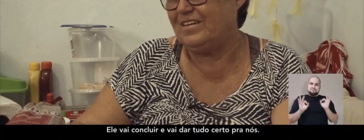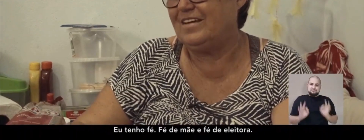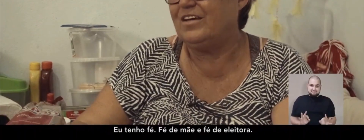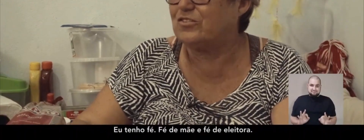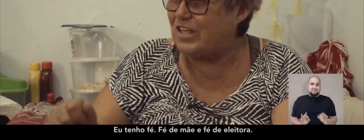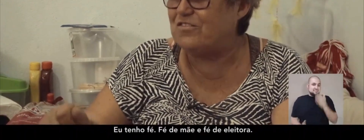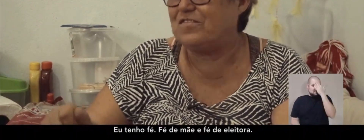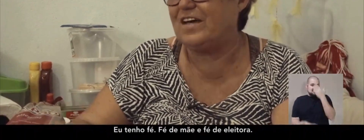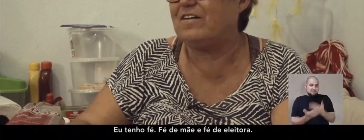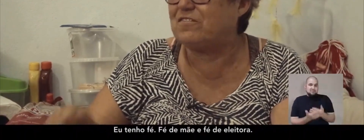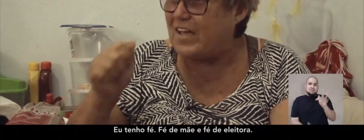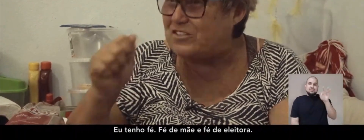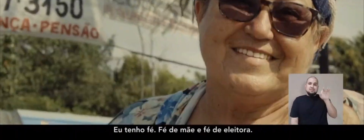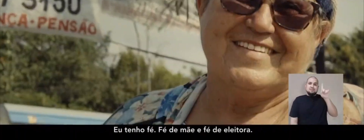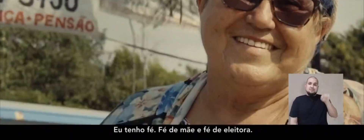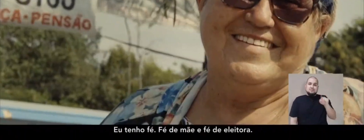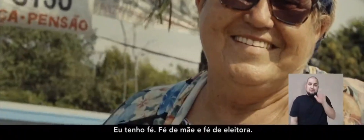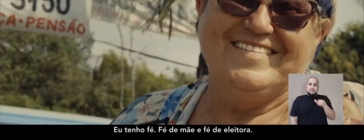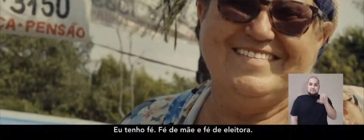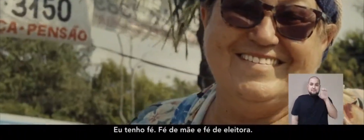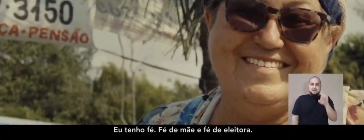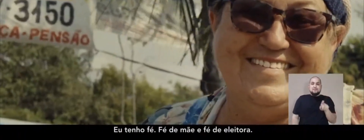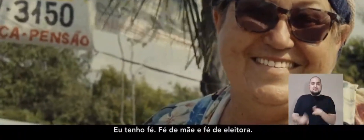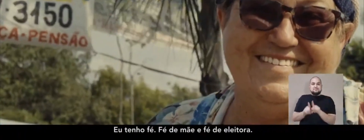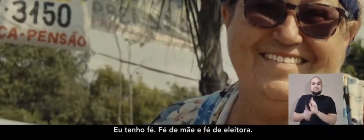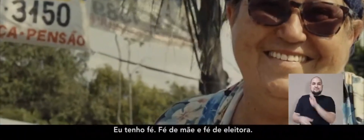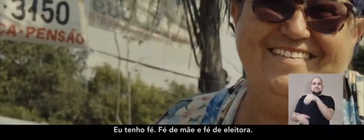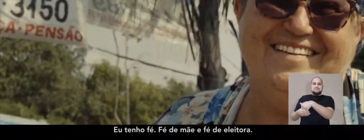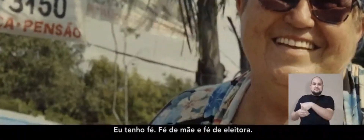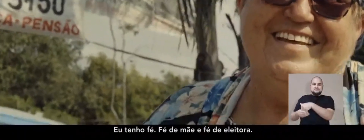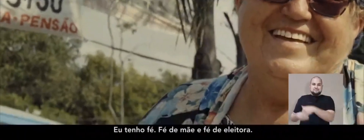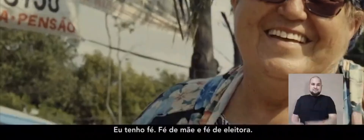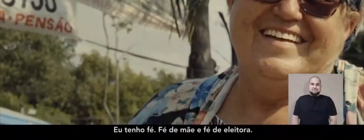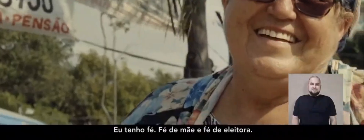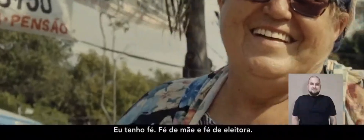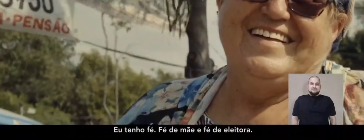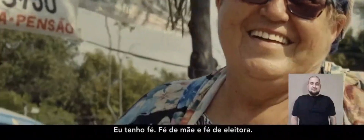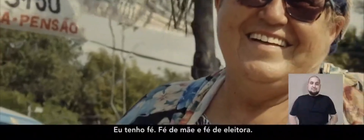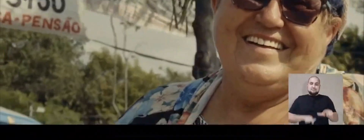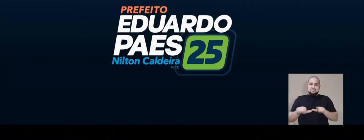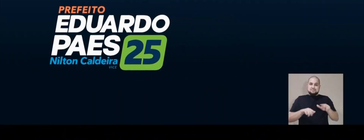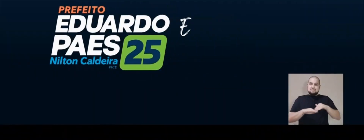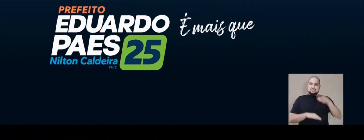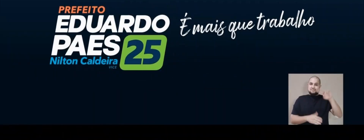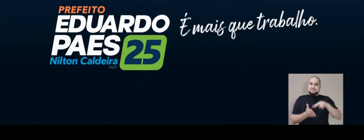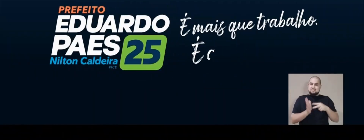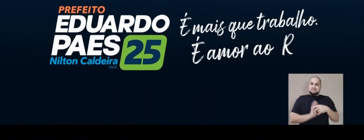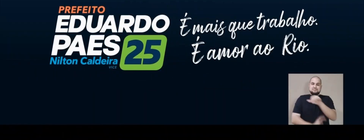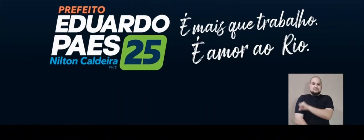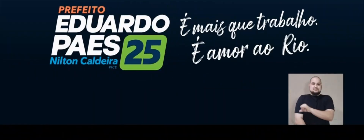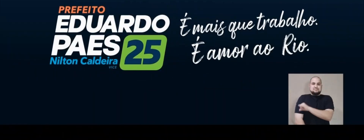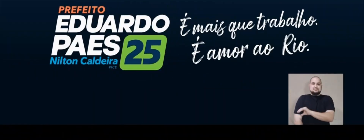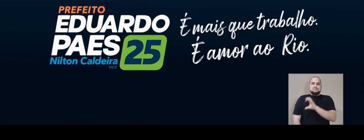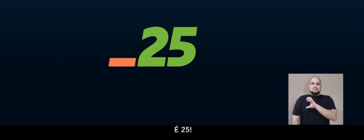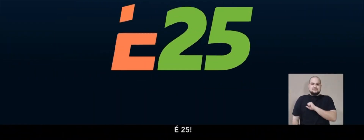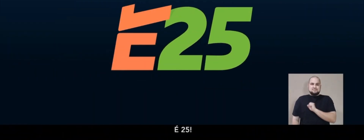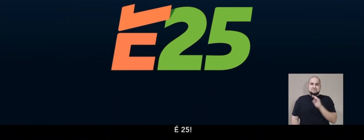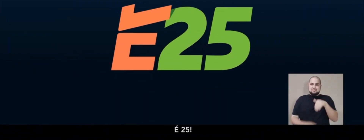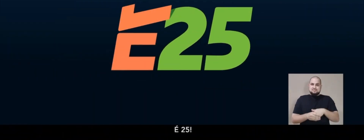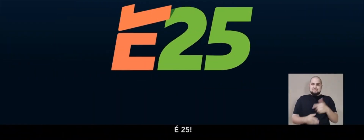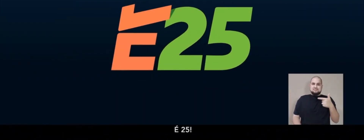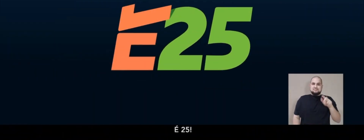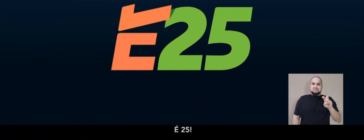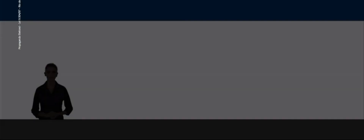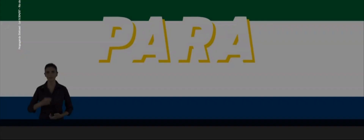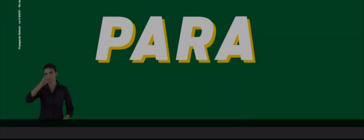nós Eu tenho fé Fé de mãe E fé de eleitora É mais que trabalho É amor ao Rio É